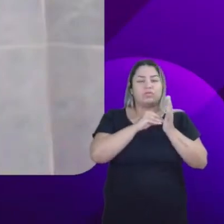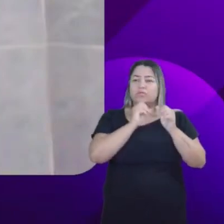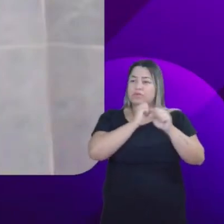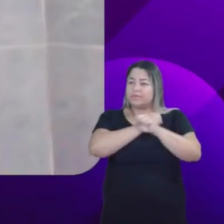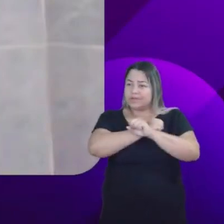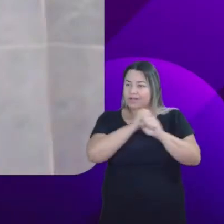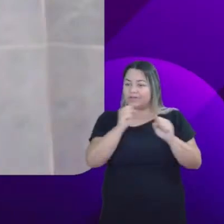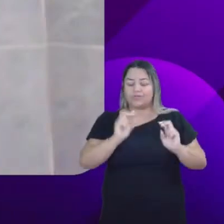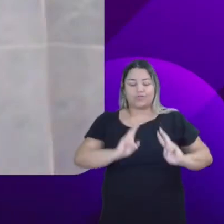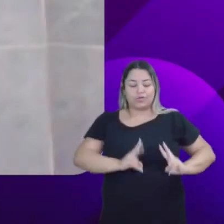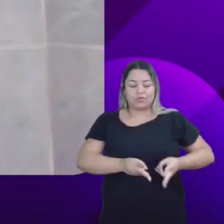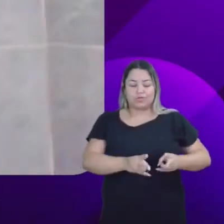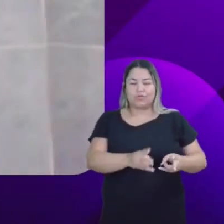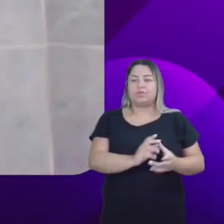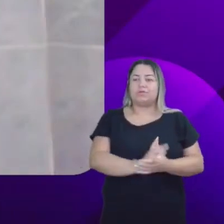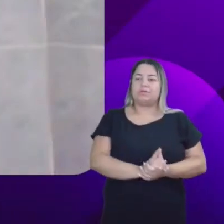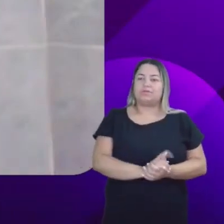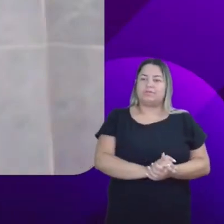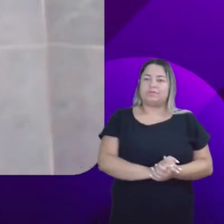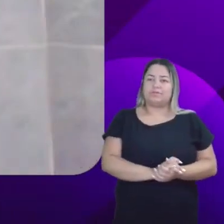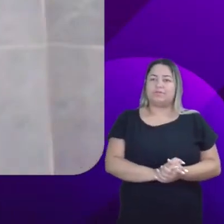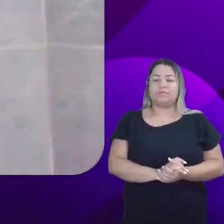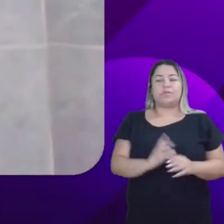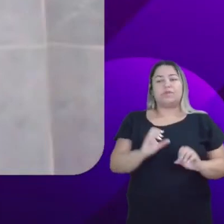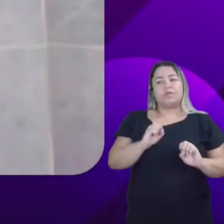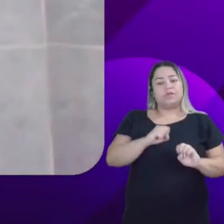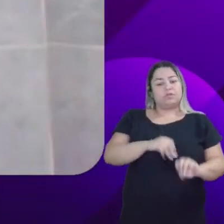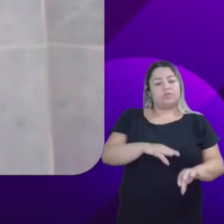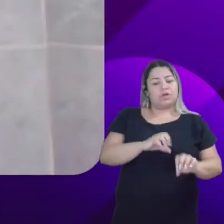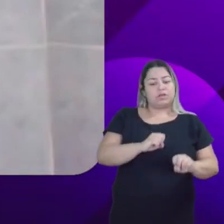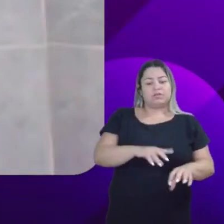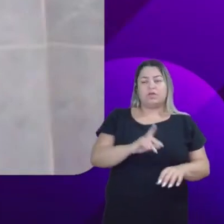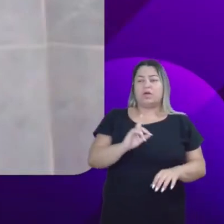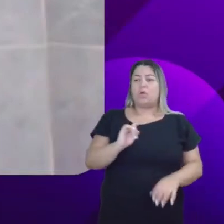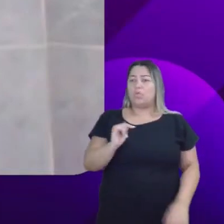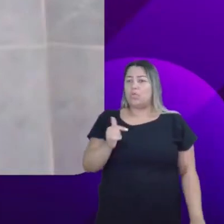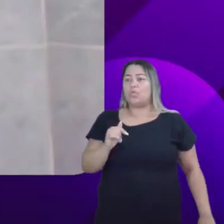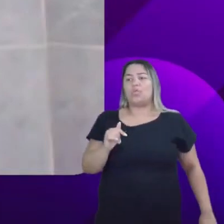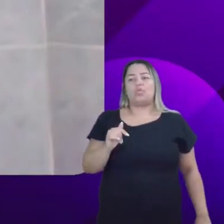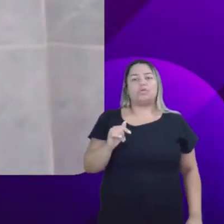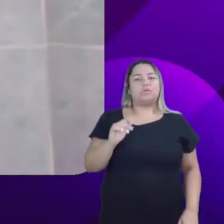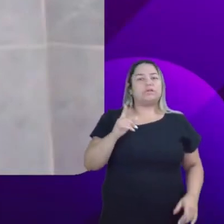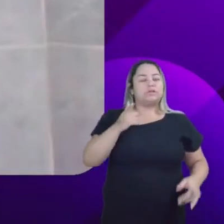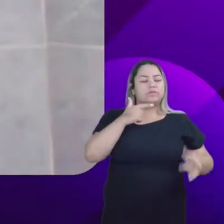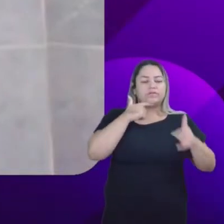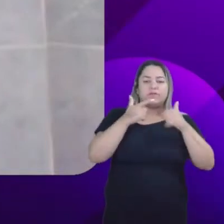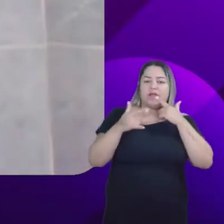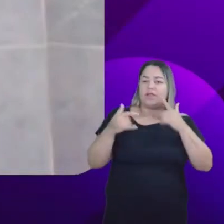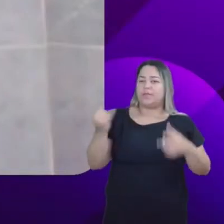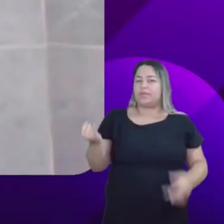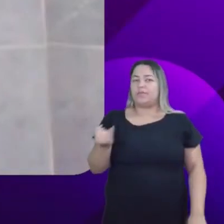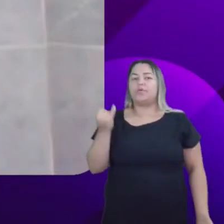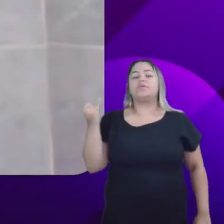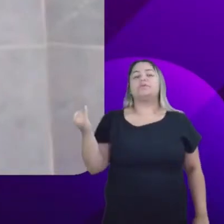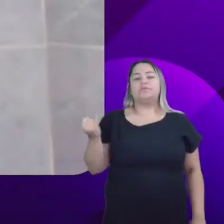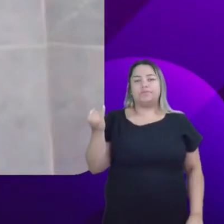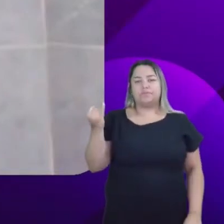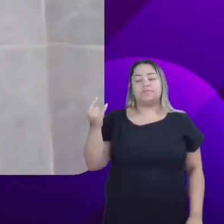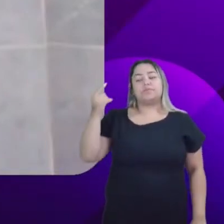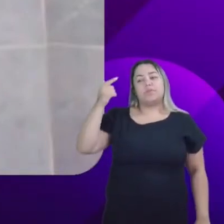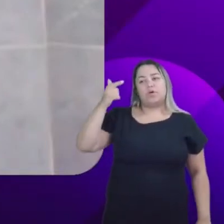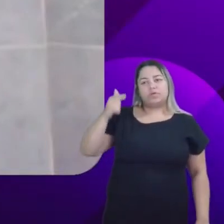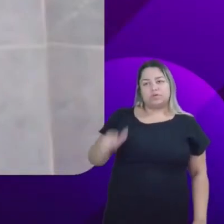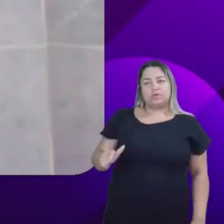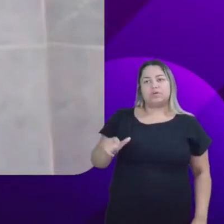garantir essa permanência, né? Então, a educação, sem sombra de dúvidas, ela é fundamental. Uma outra